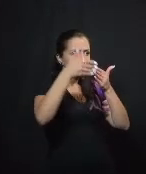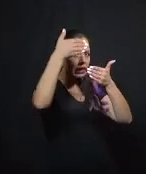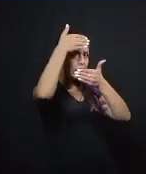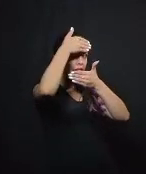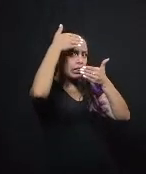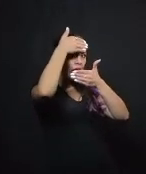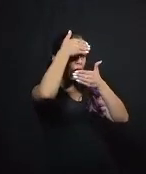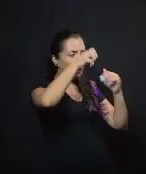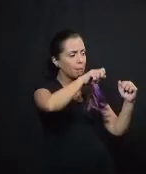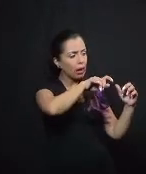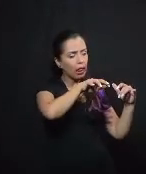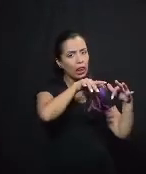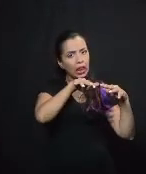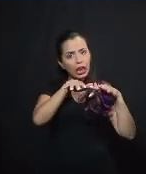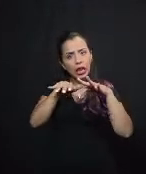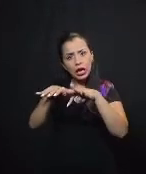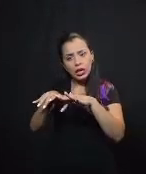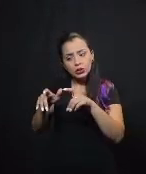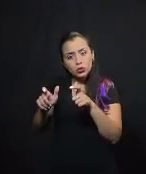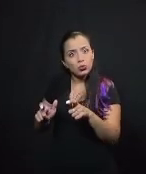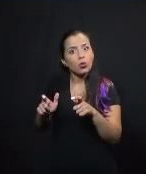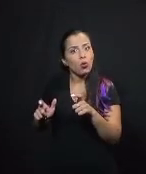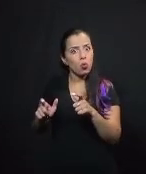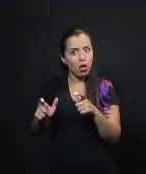que iriam